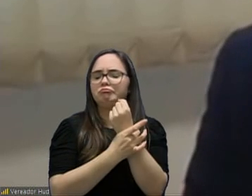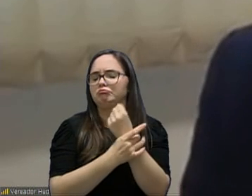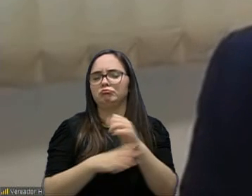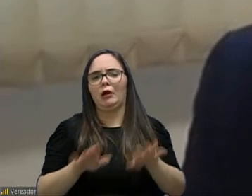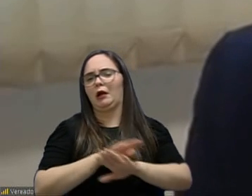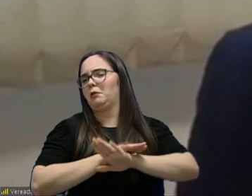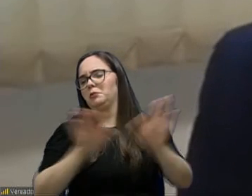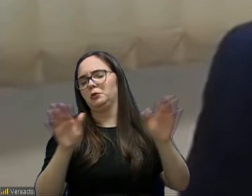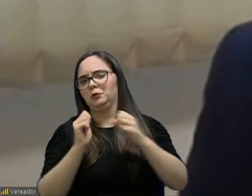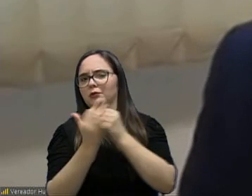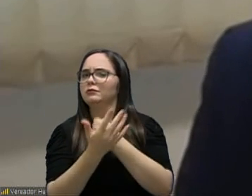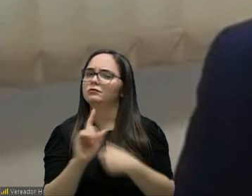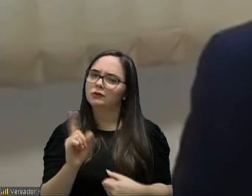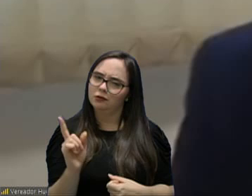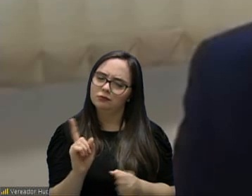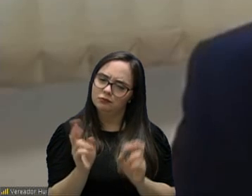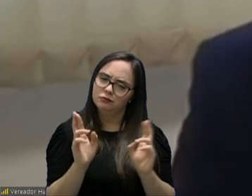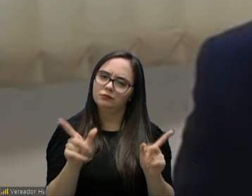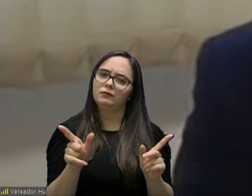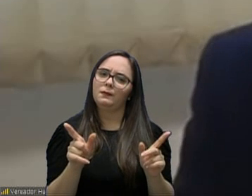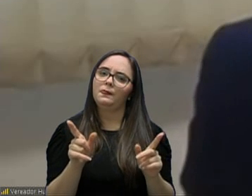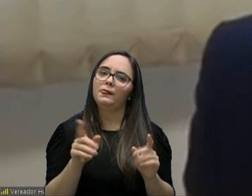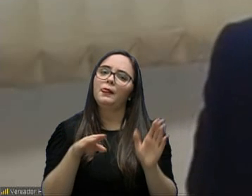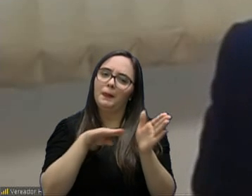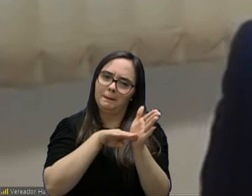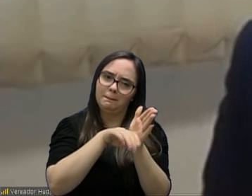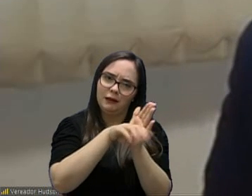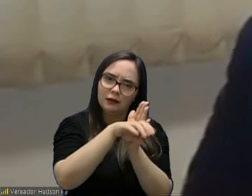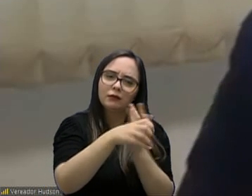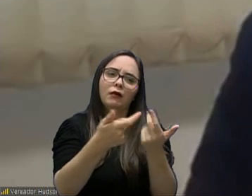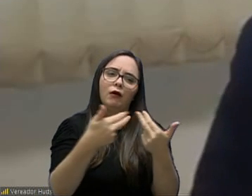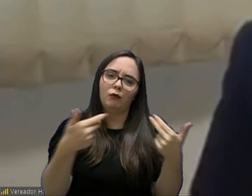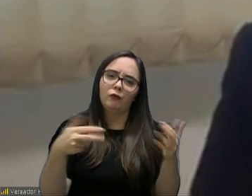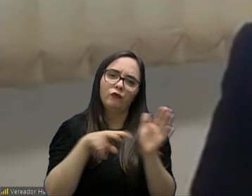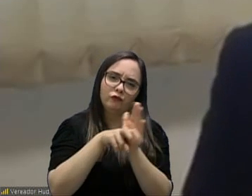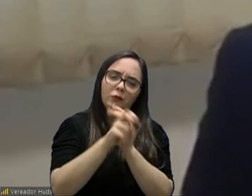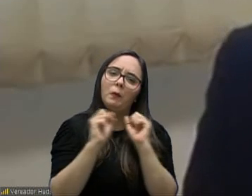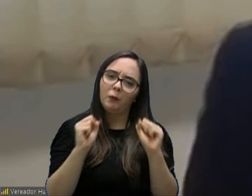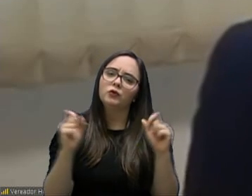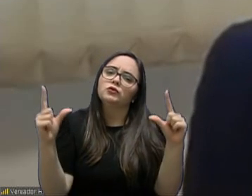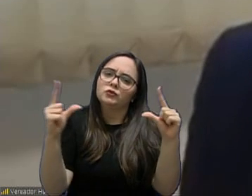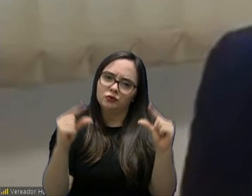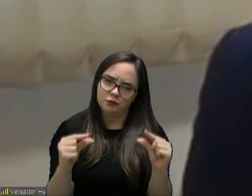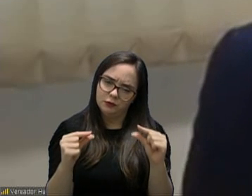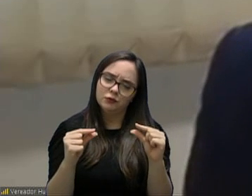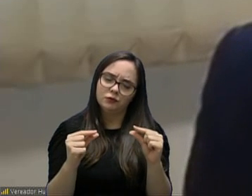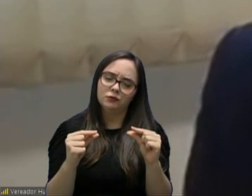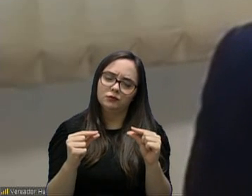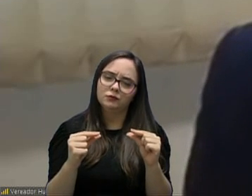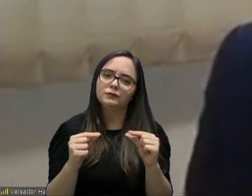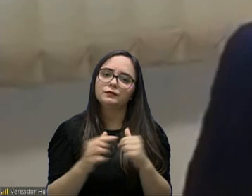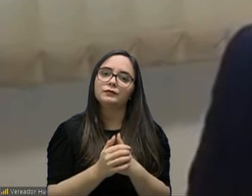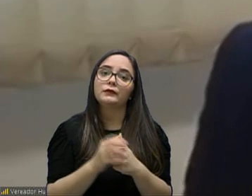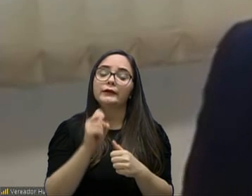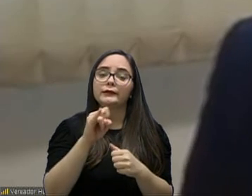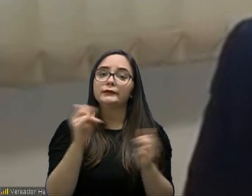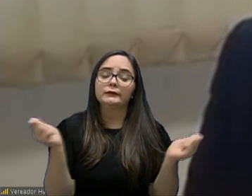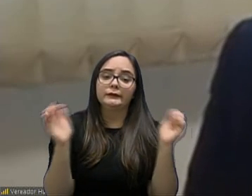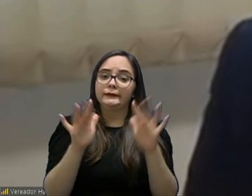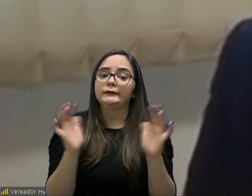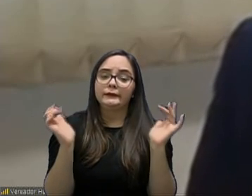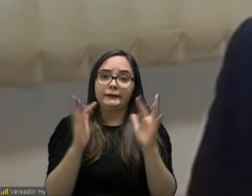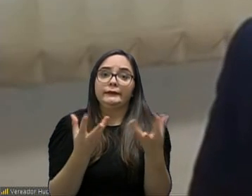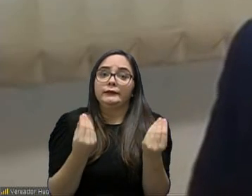Diminui uma quantidade de bactérias que pode ter naquele ambiente. Obviamente, aquele local sendo ocupado de